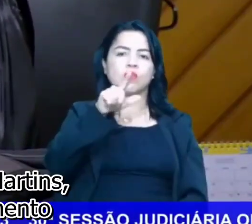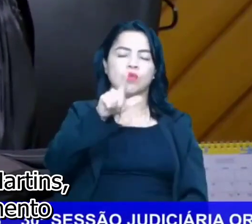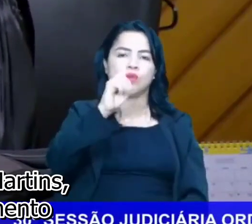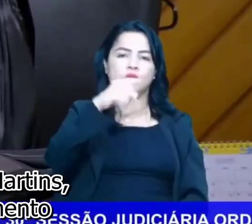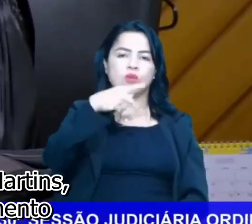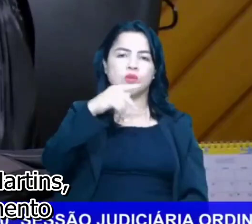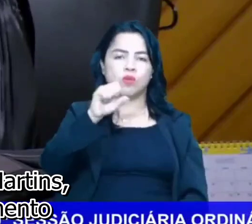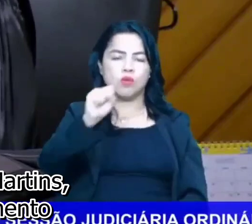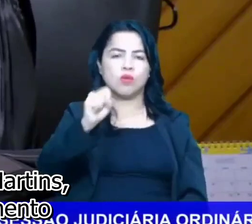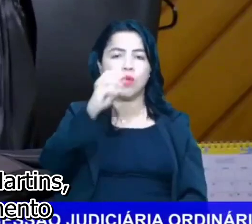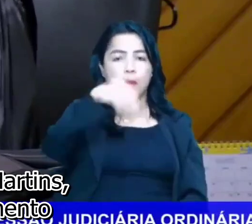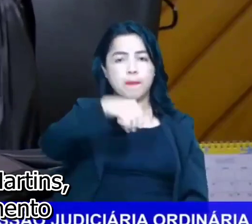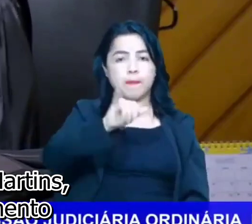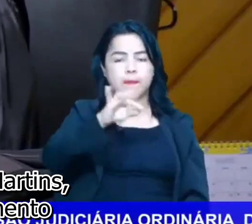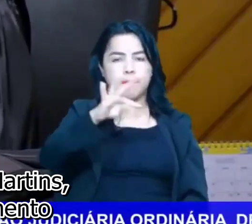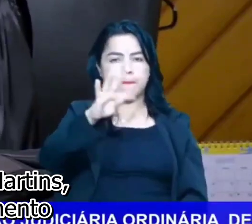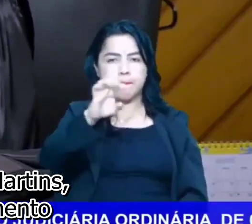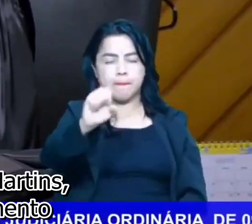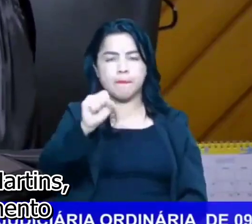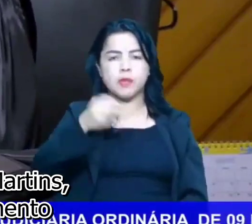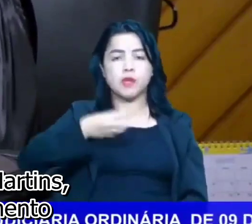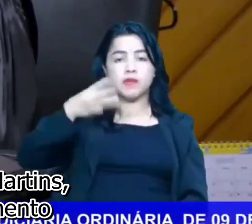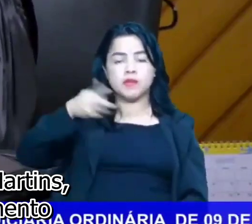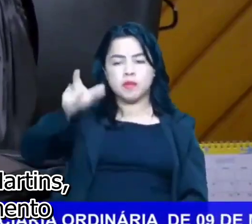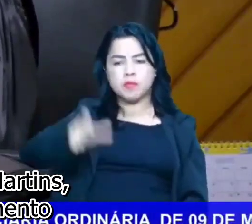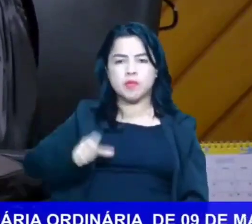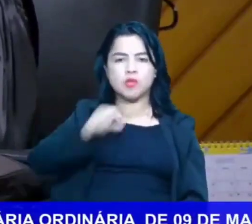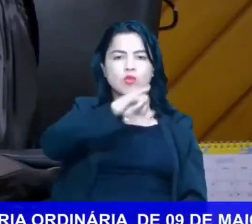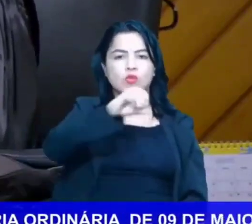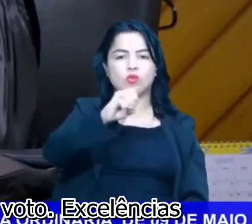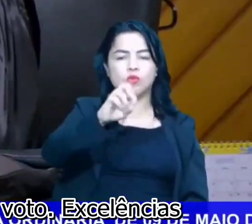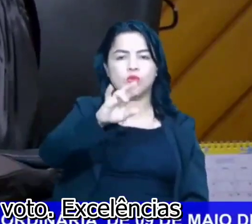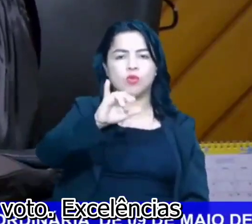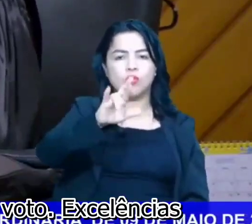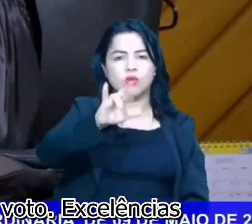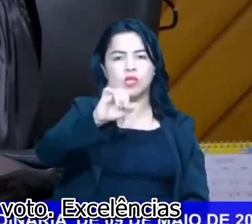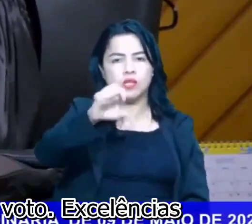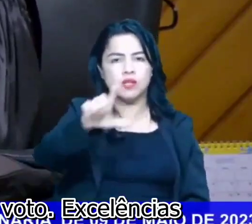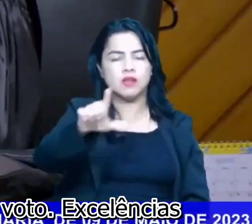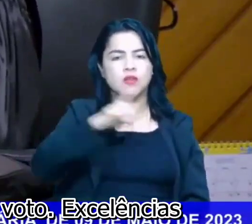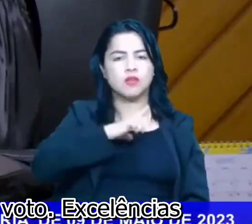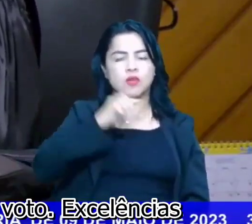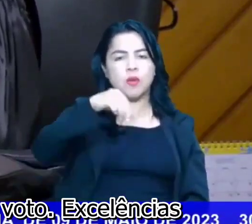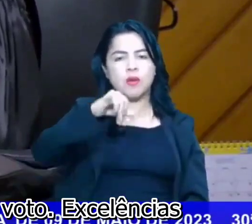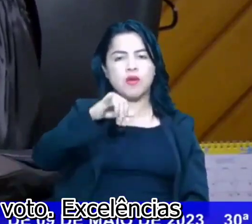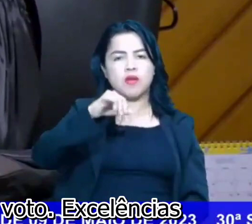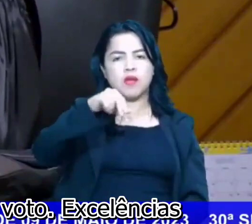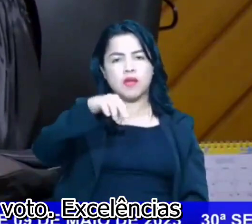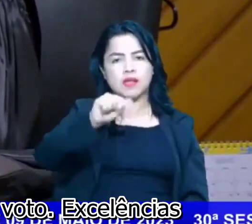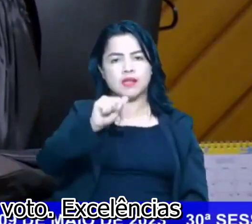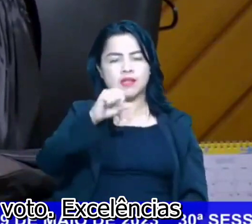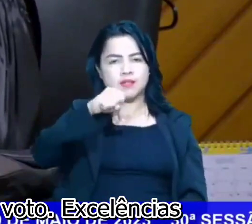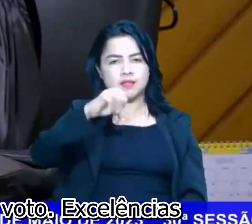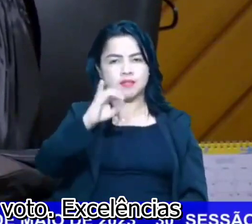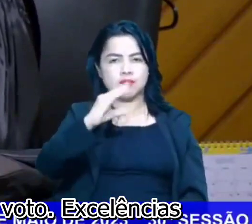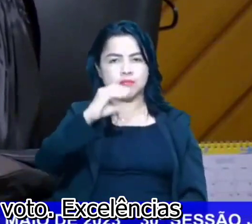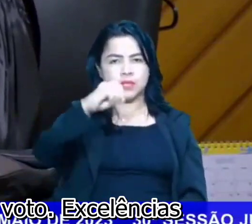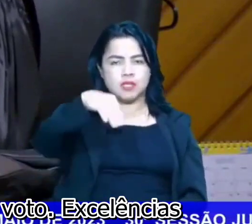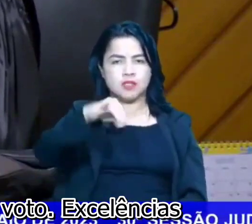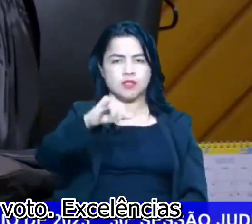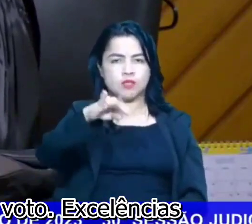Luísa Mastop Martins. Terceiro interessado, Jorielson Brito Nascimento. Desembargador Carmo, Vossa Excelência está com a palavra para proferir seu